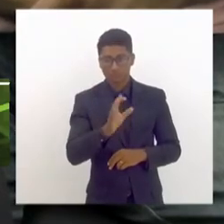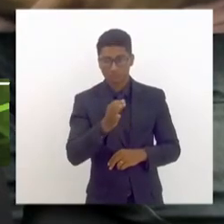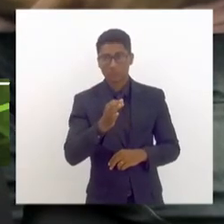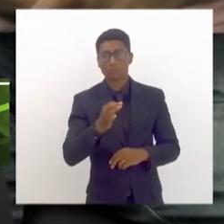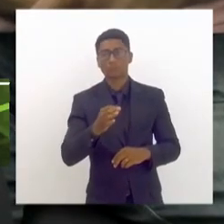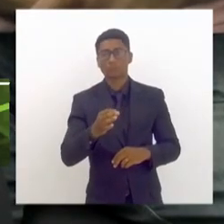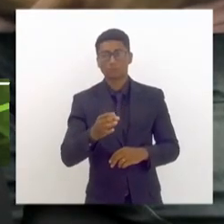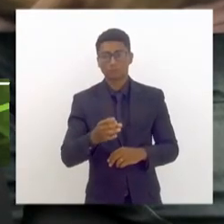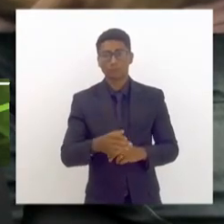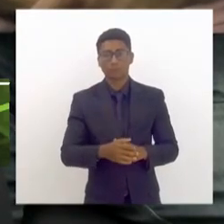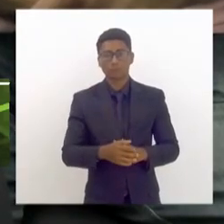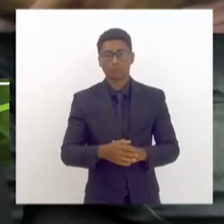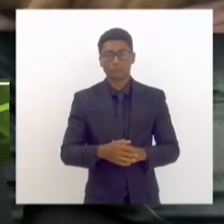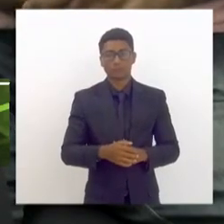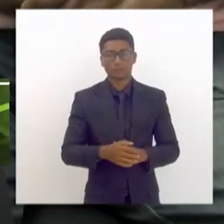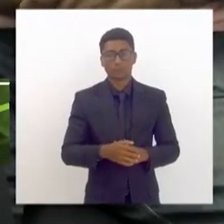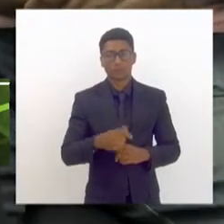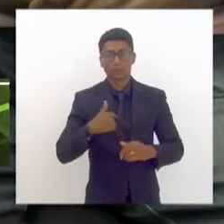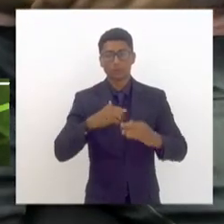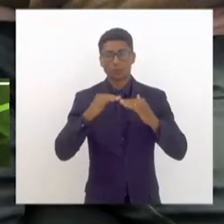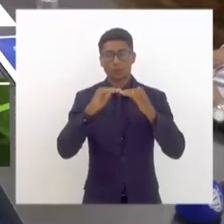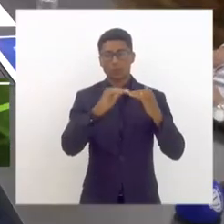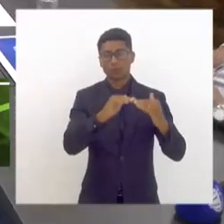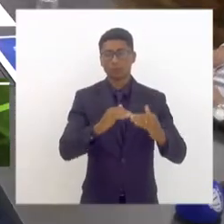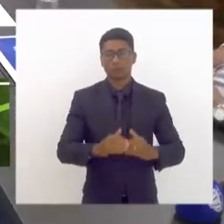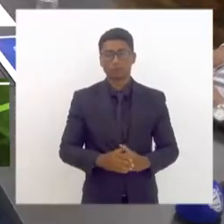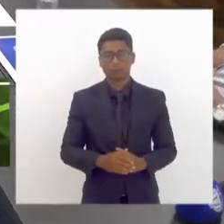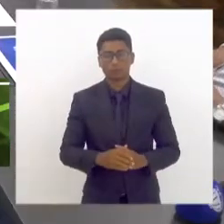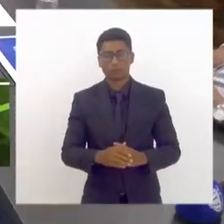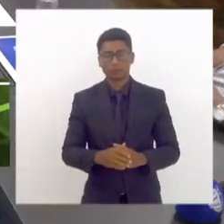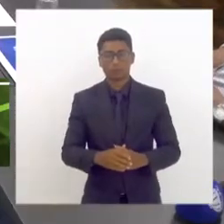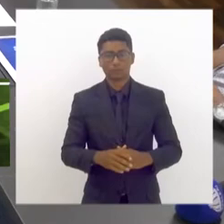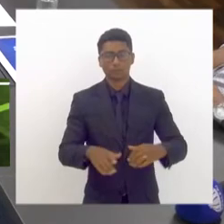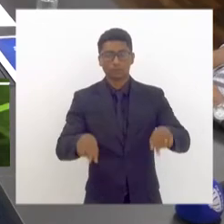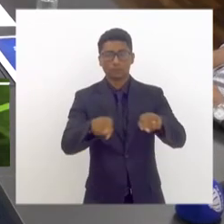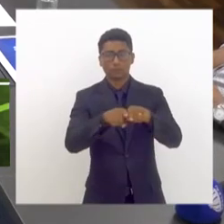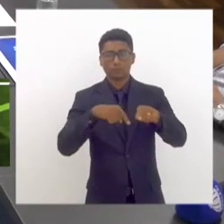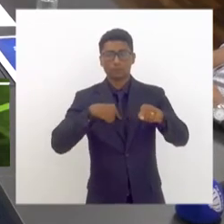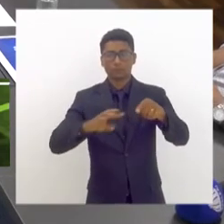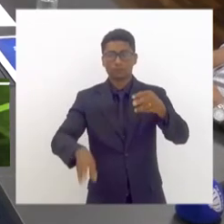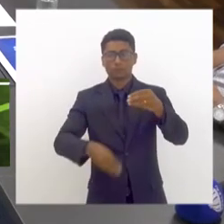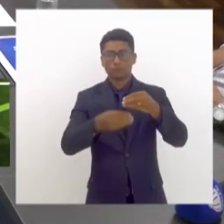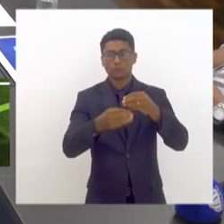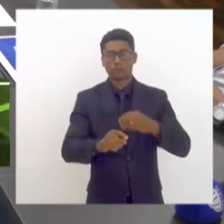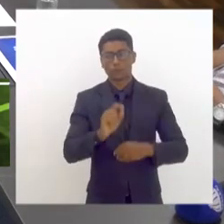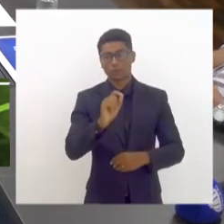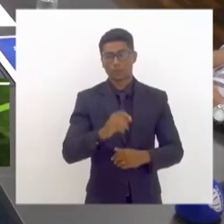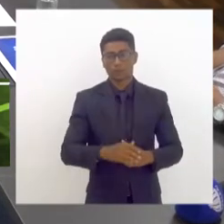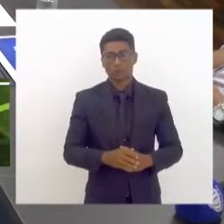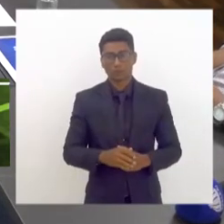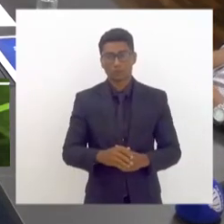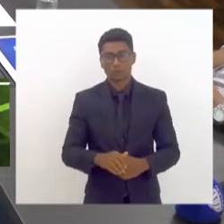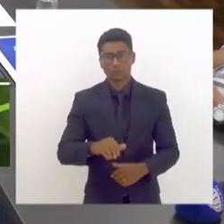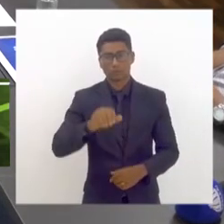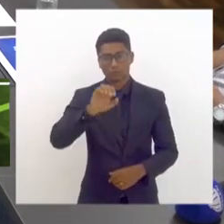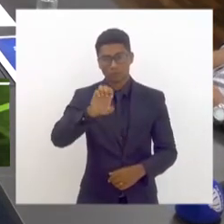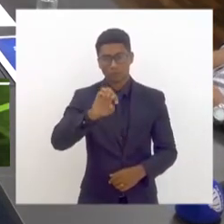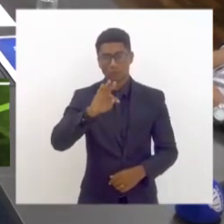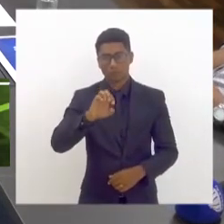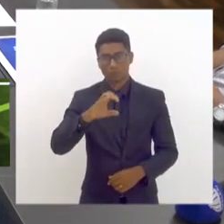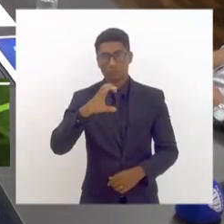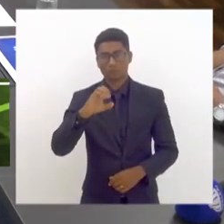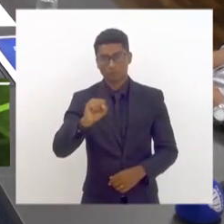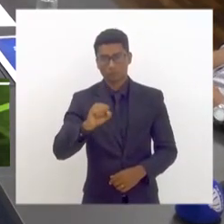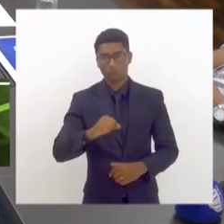com relação a tudo que está se passando. Eu gostaria de complementar sobre a questão das ETECs e sobre a visão do